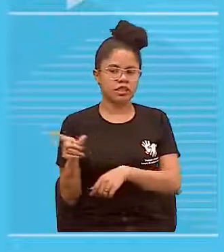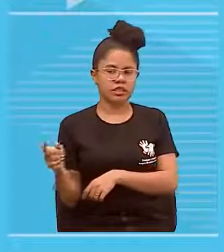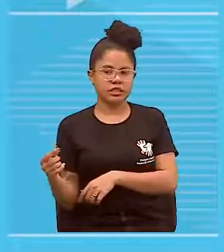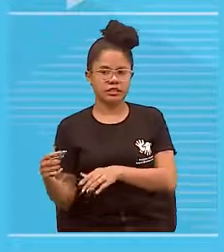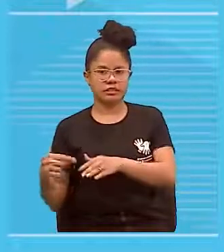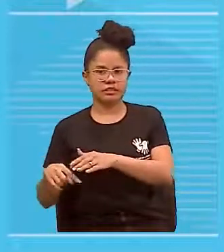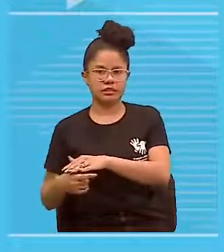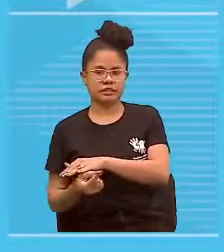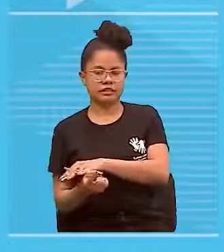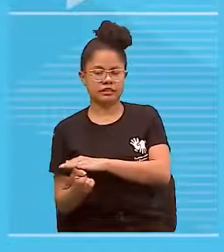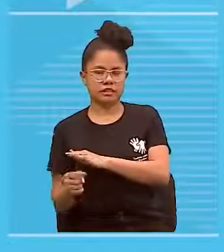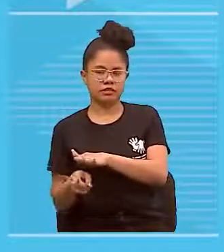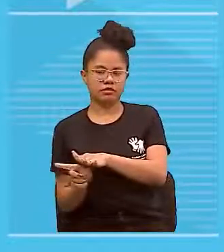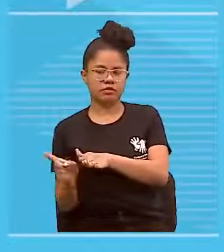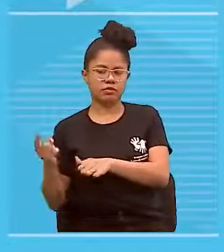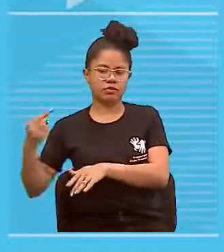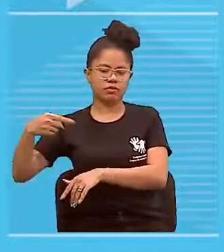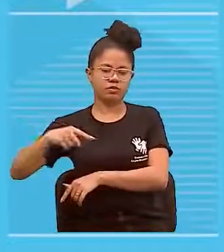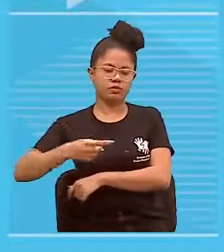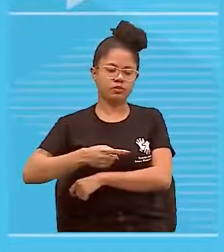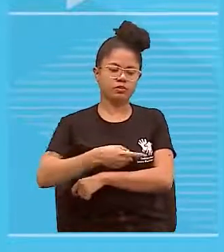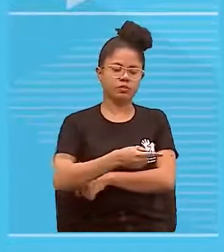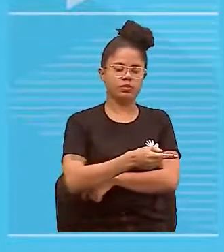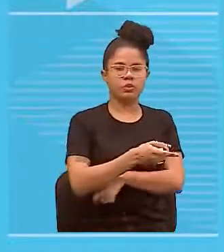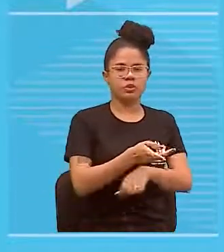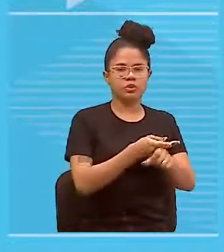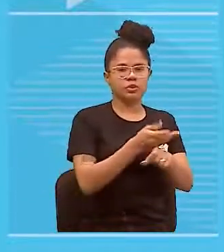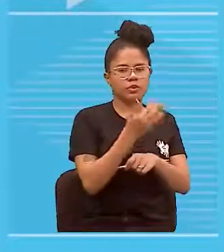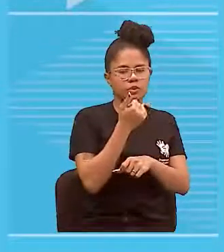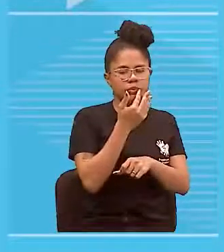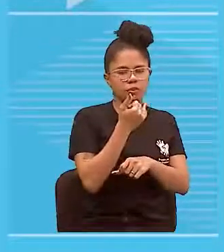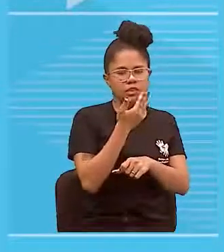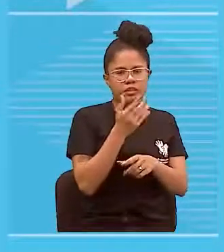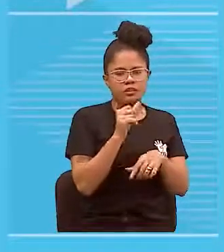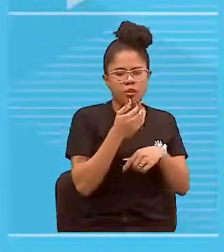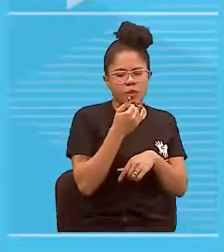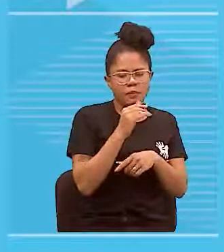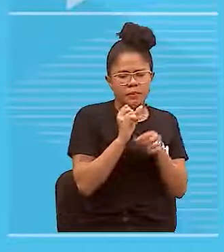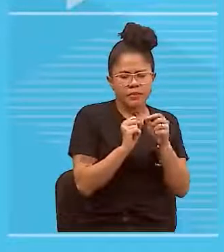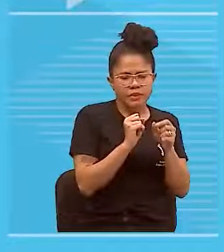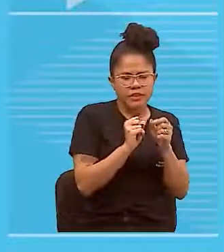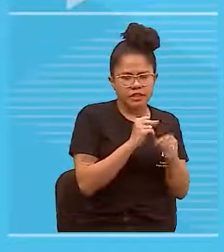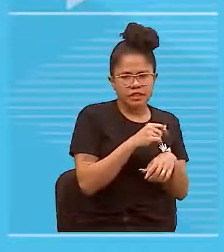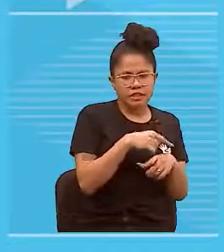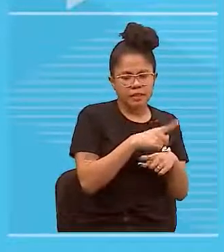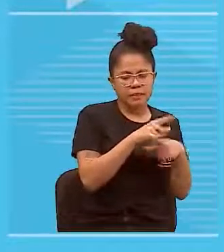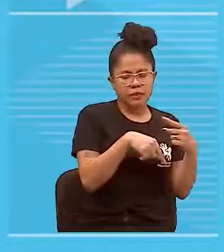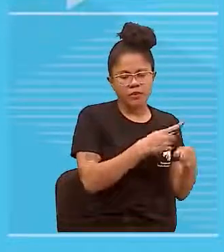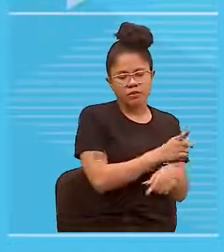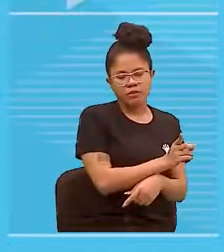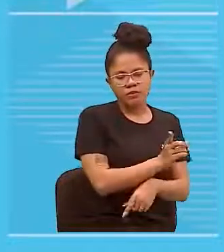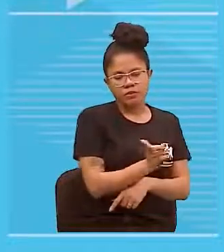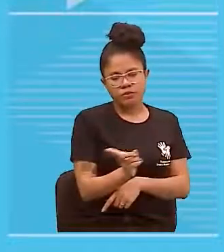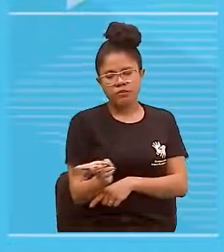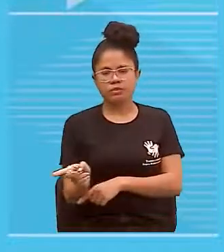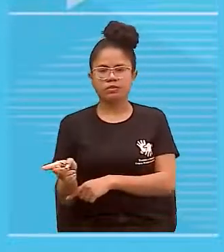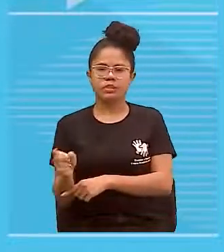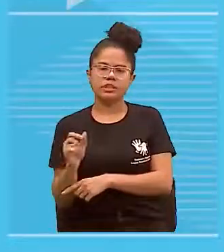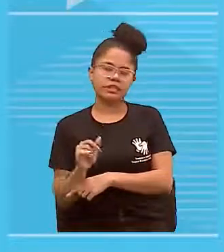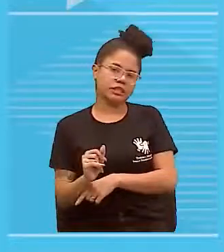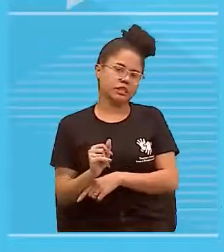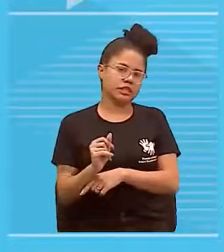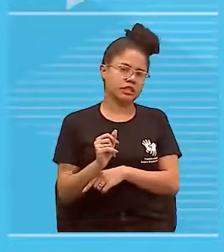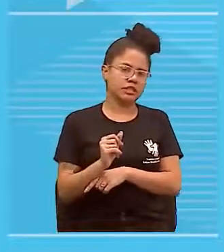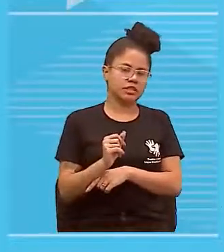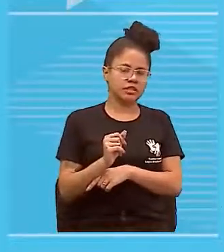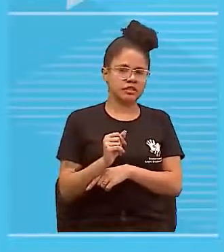para ir caçar comida, o que é que ele come, quando ele volta para se abrigar de novo, se é um bicho noturno ou diurno.